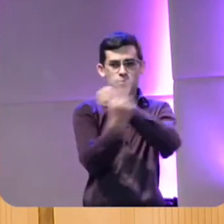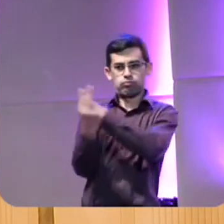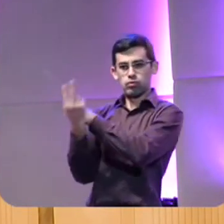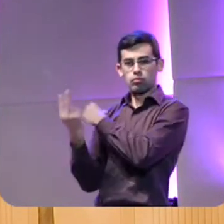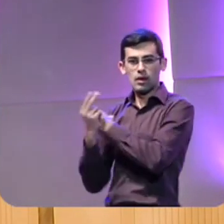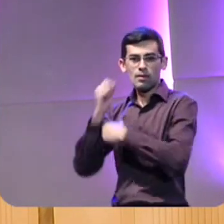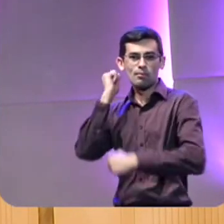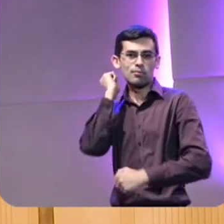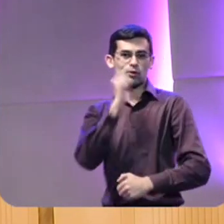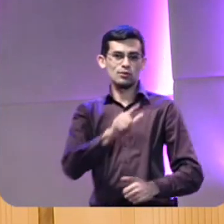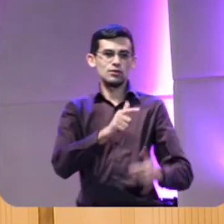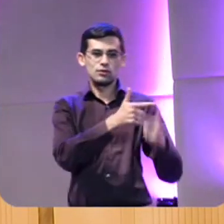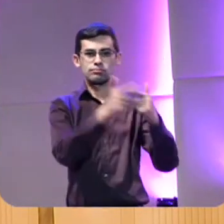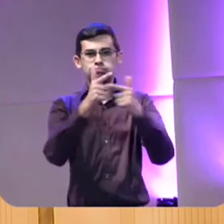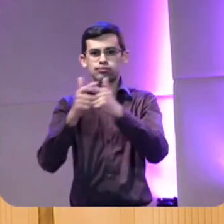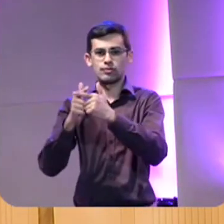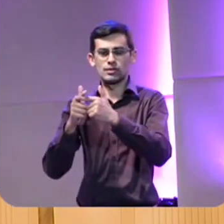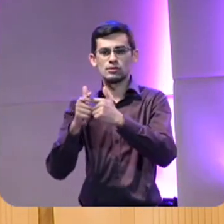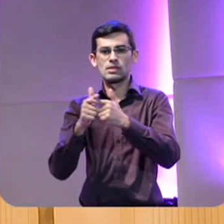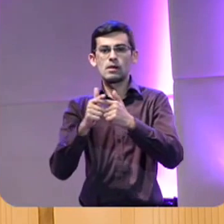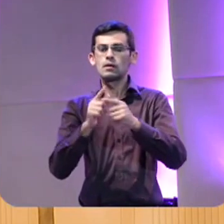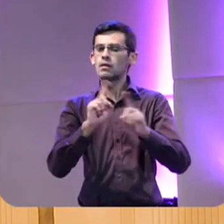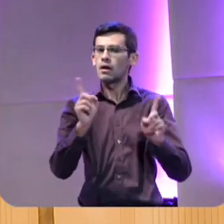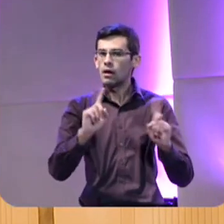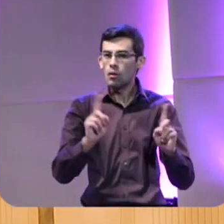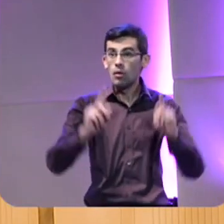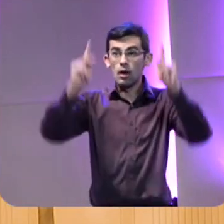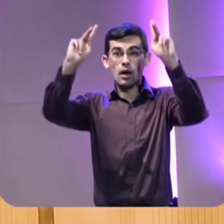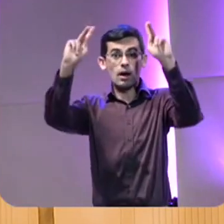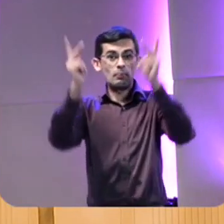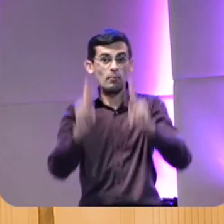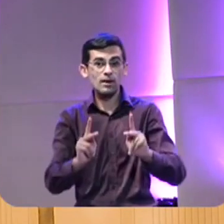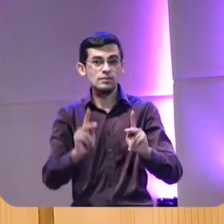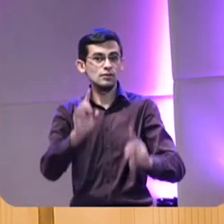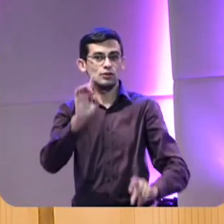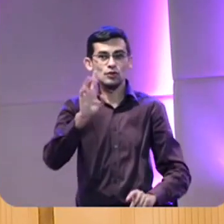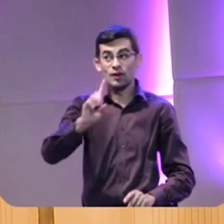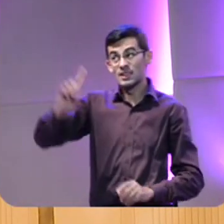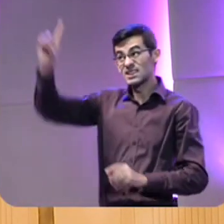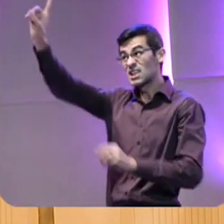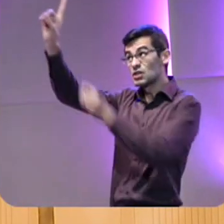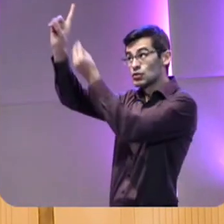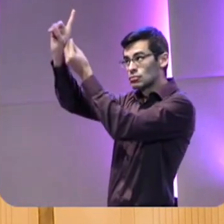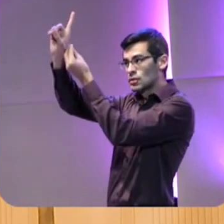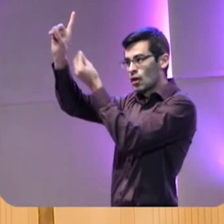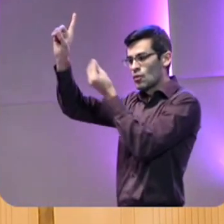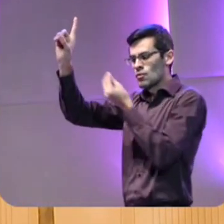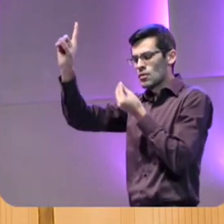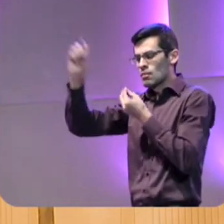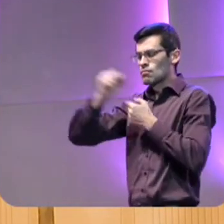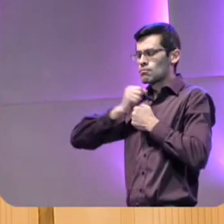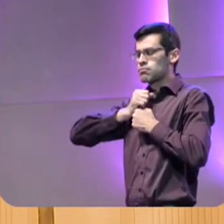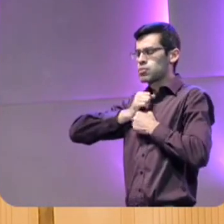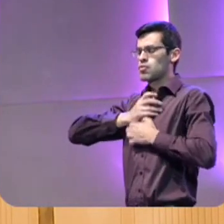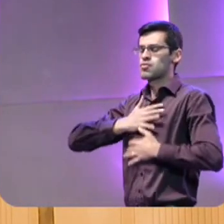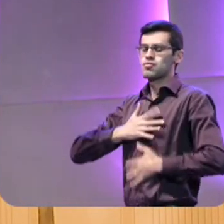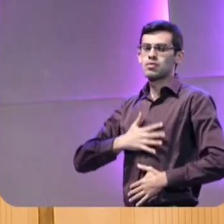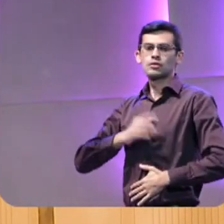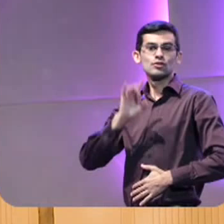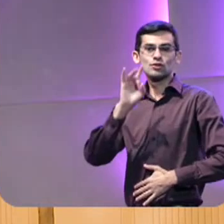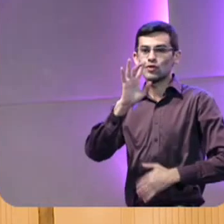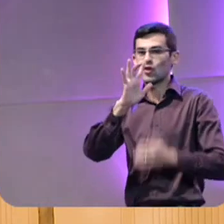para enfrentar as pragas. Não, ela é a paz que procede de Jesus, o Senhor, e